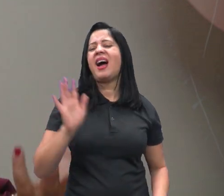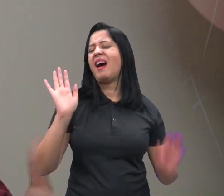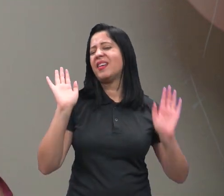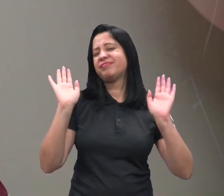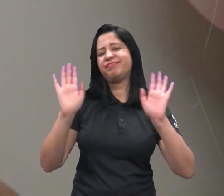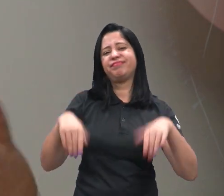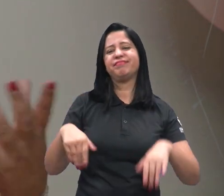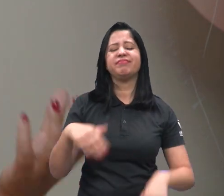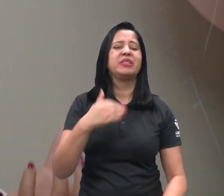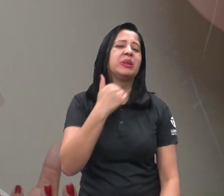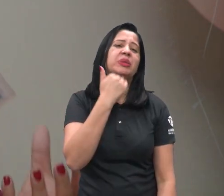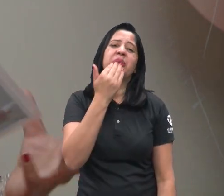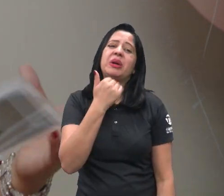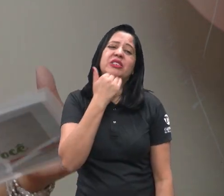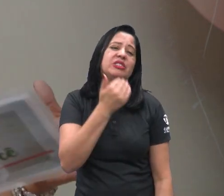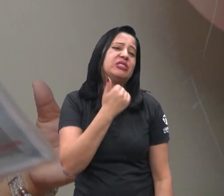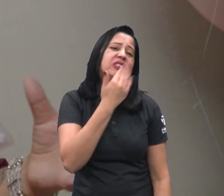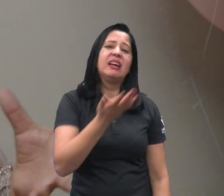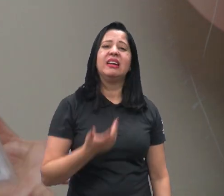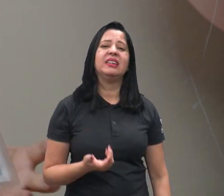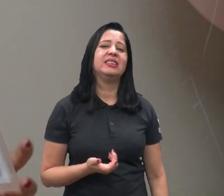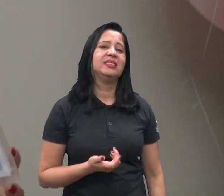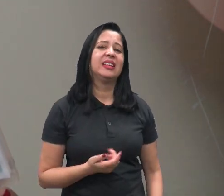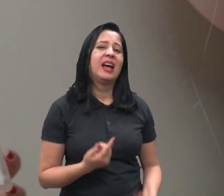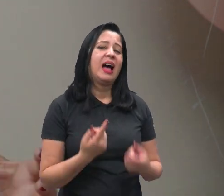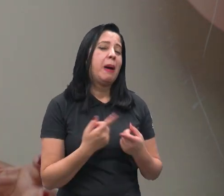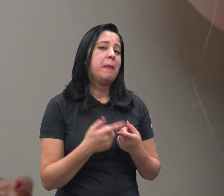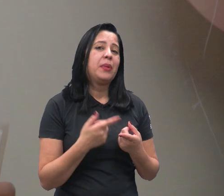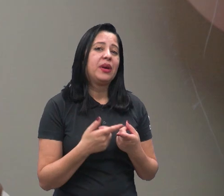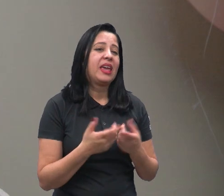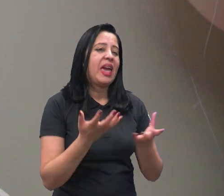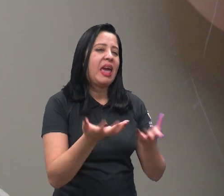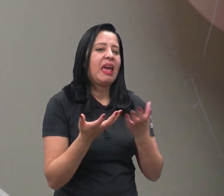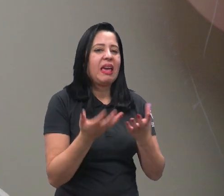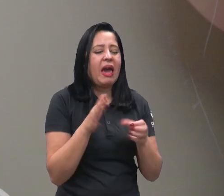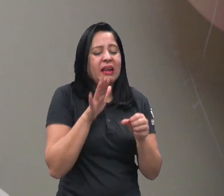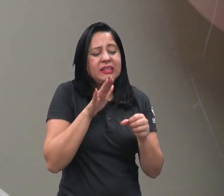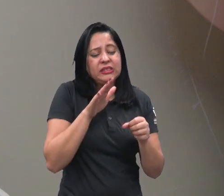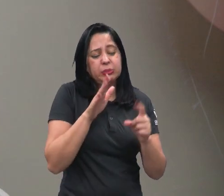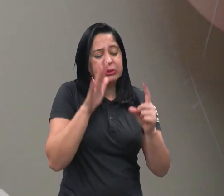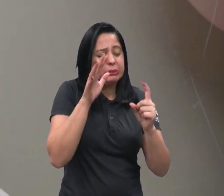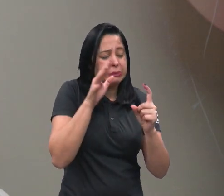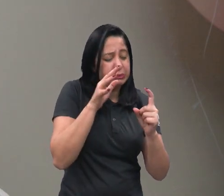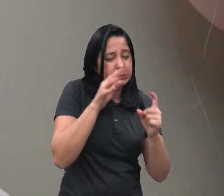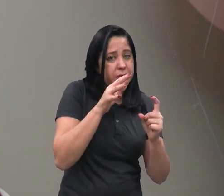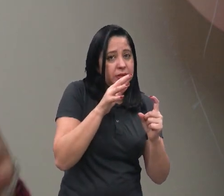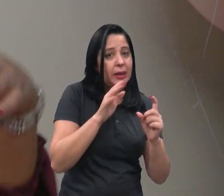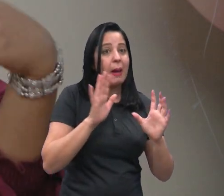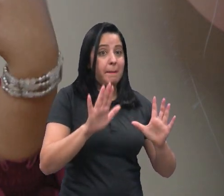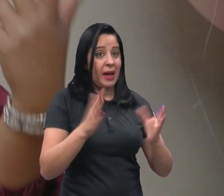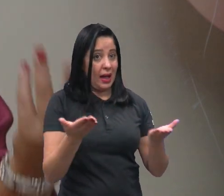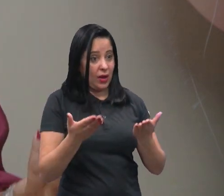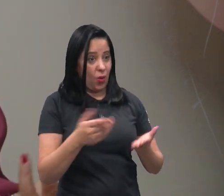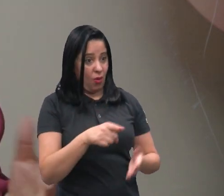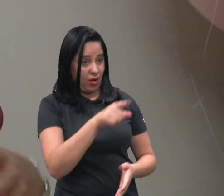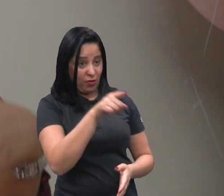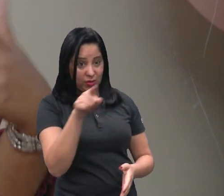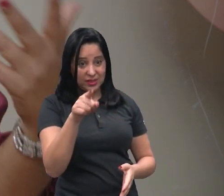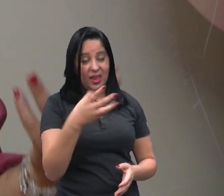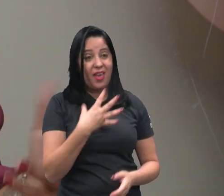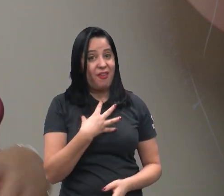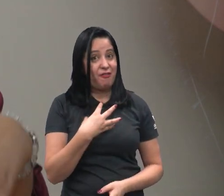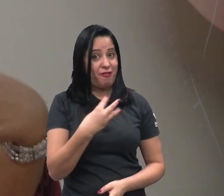vezes, elas usam até as palavras no diminutivo, porque elas querem se autodiminuir. Mas Sim. como assim? As filhas que estão acompanhando, sei lá,